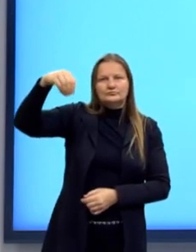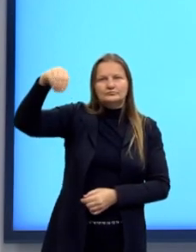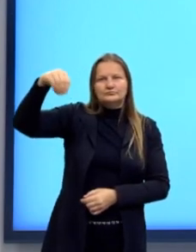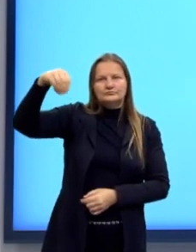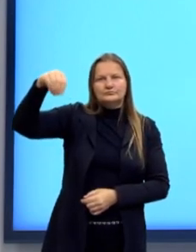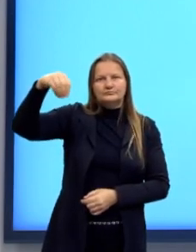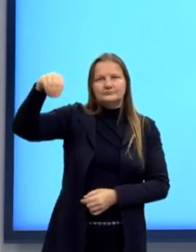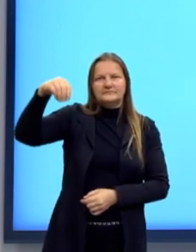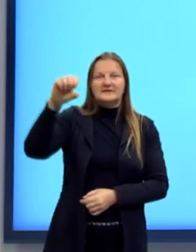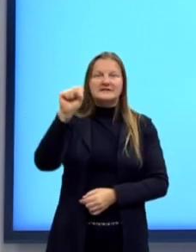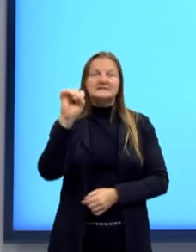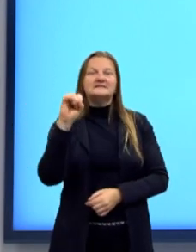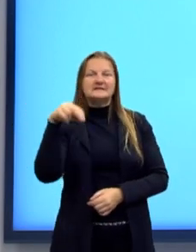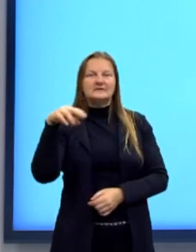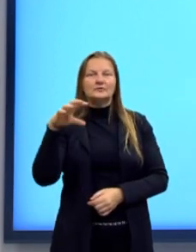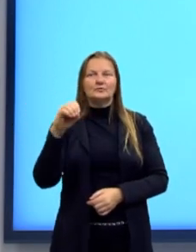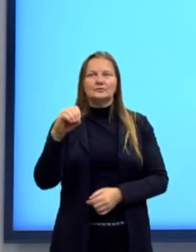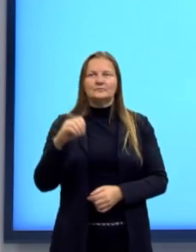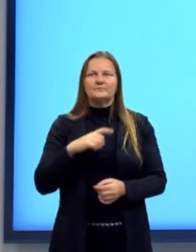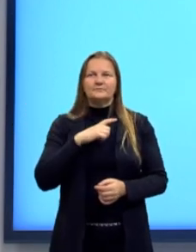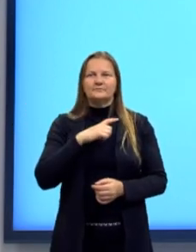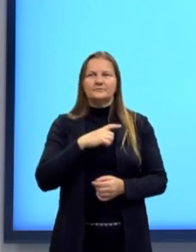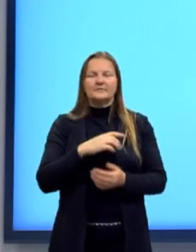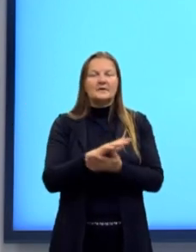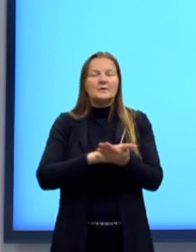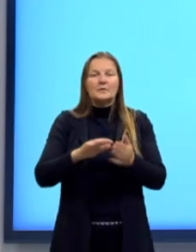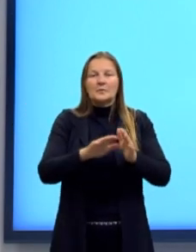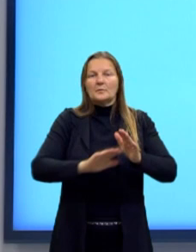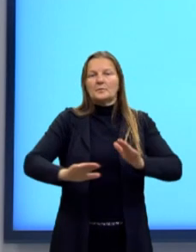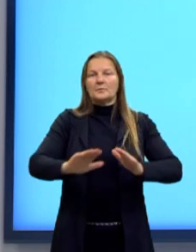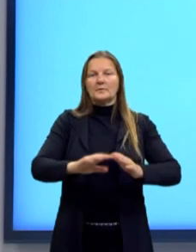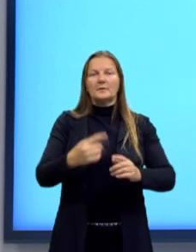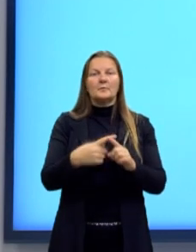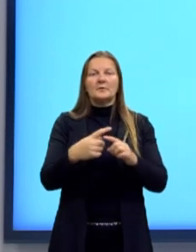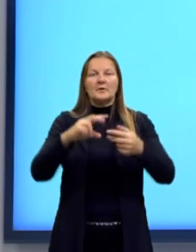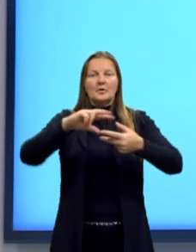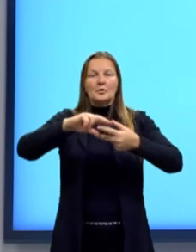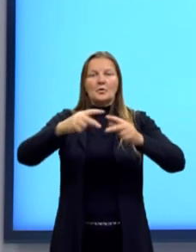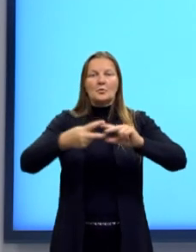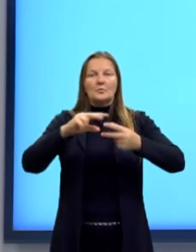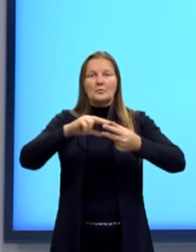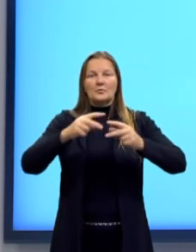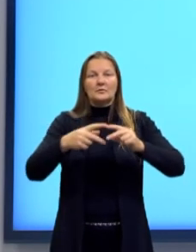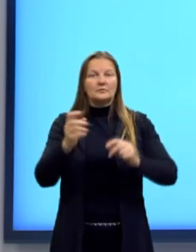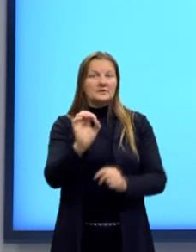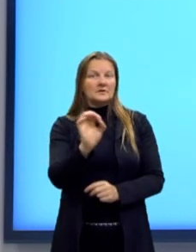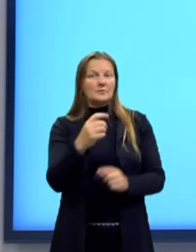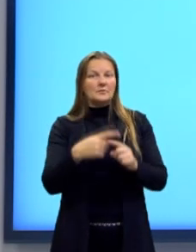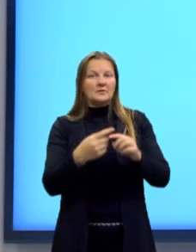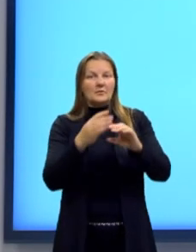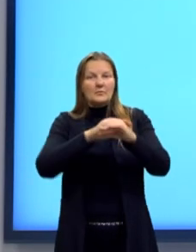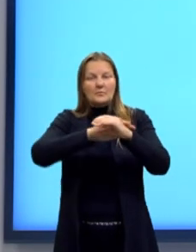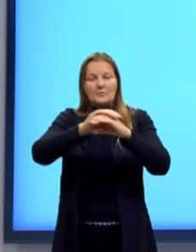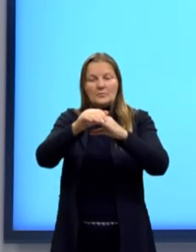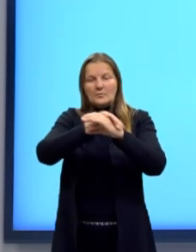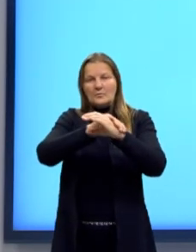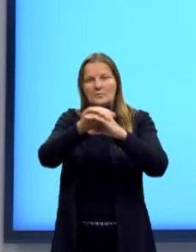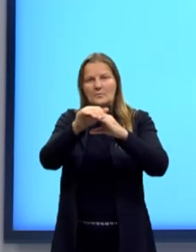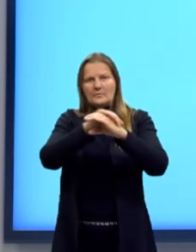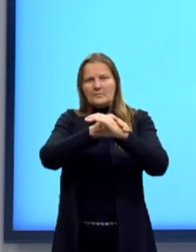figura ali plana ela não é classificada como polígono porque um dos ladinho dela ele é arredondado